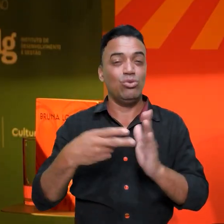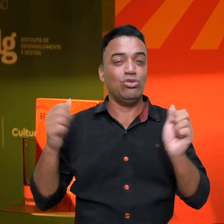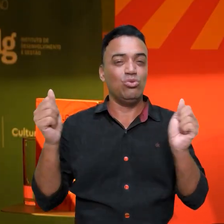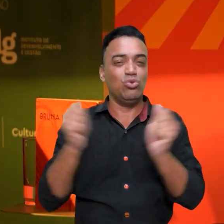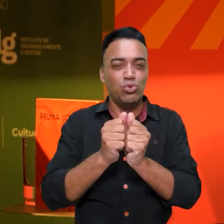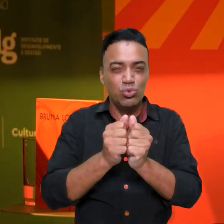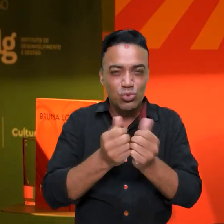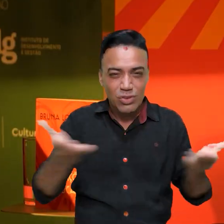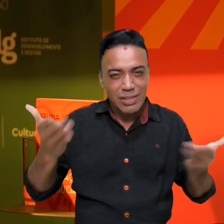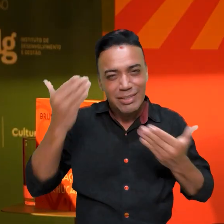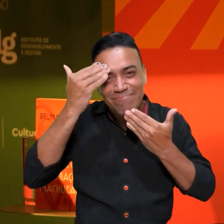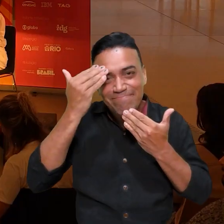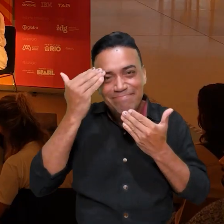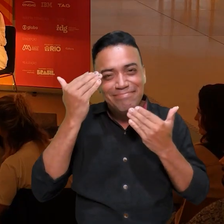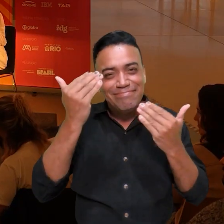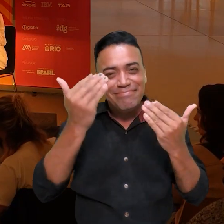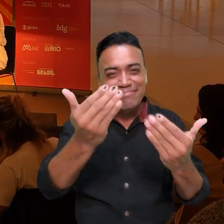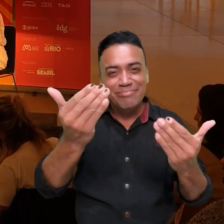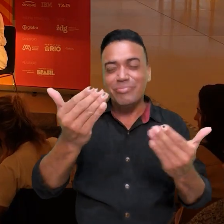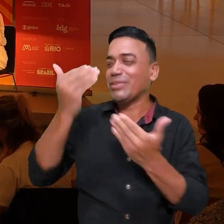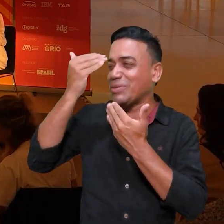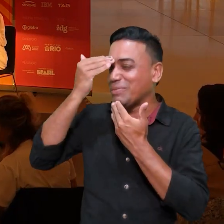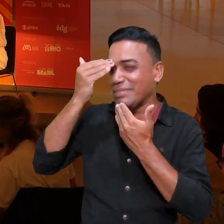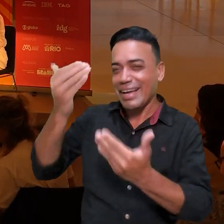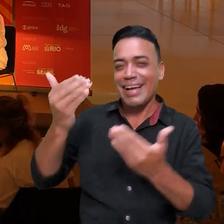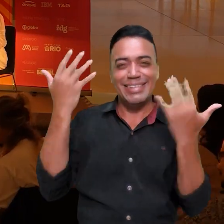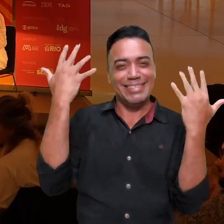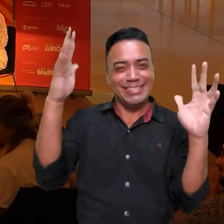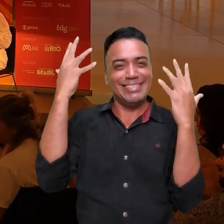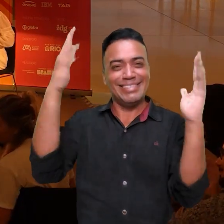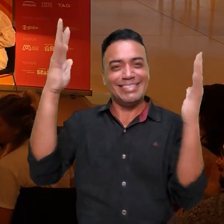com vocês. Muito obrigada. Obrigada.